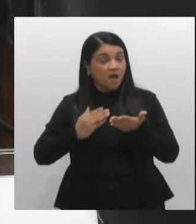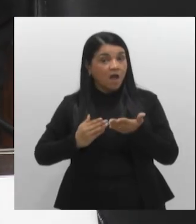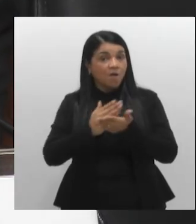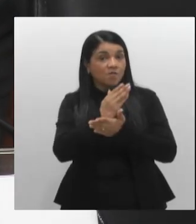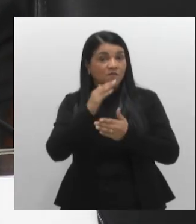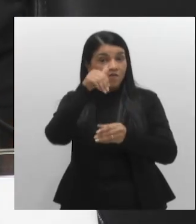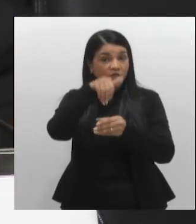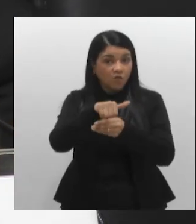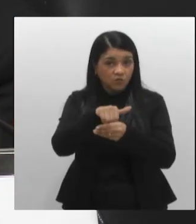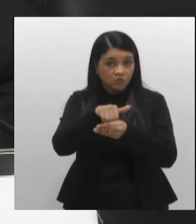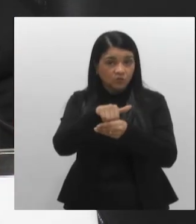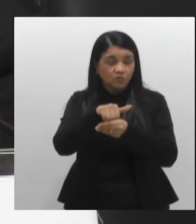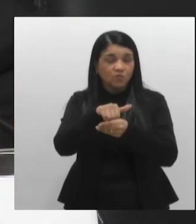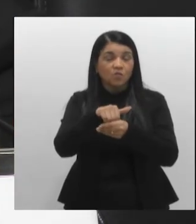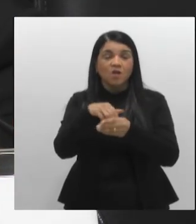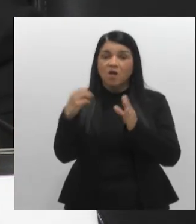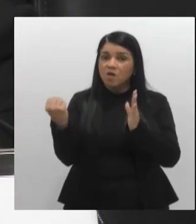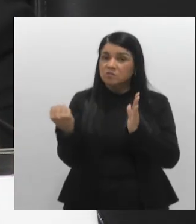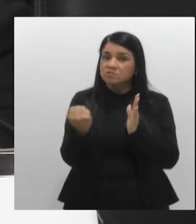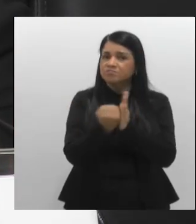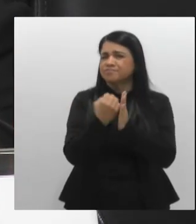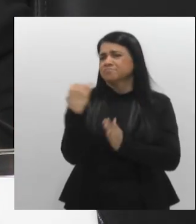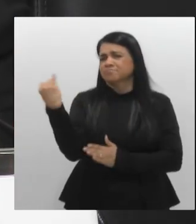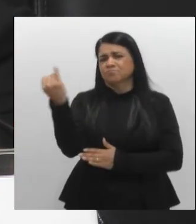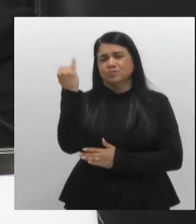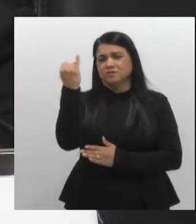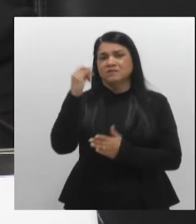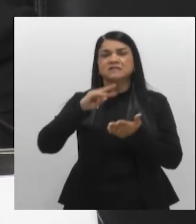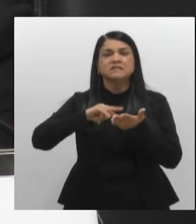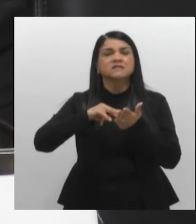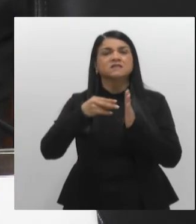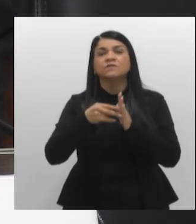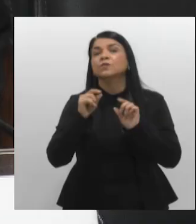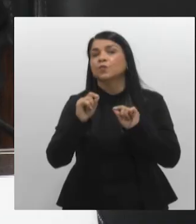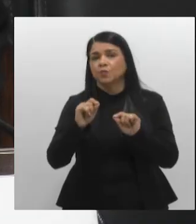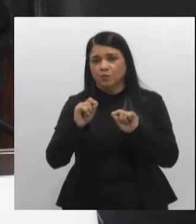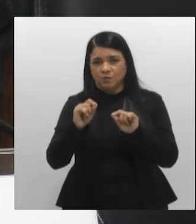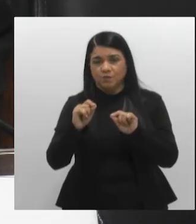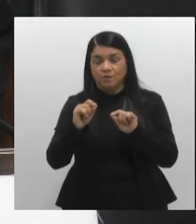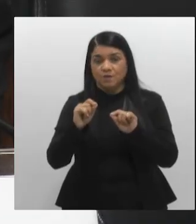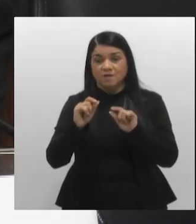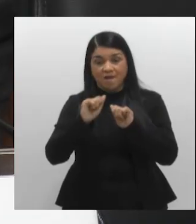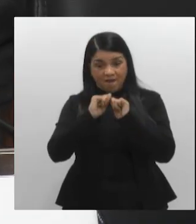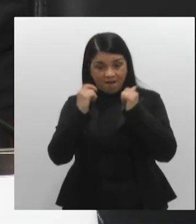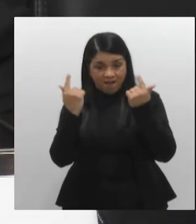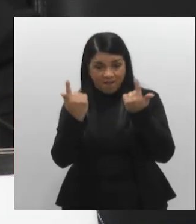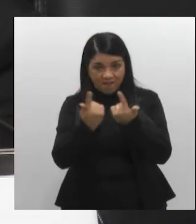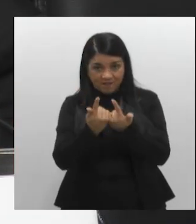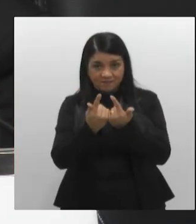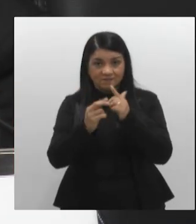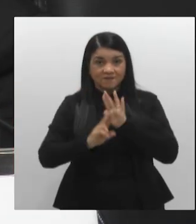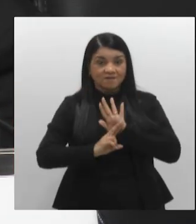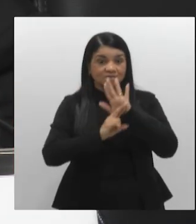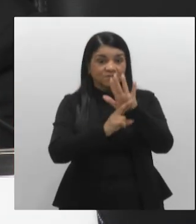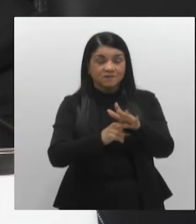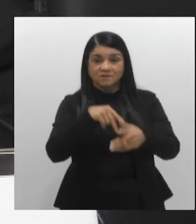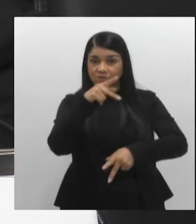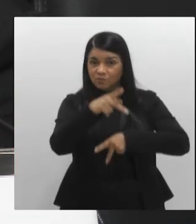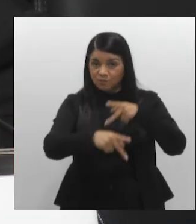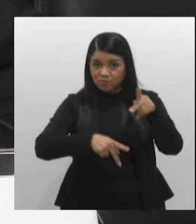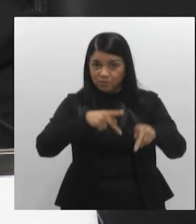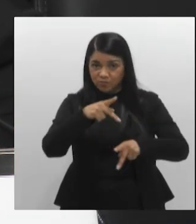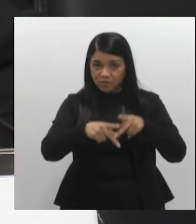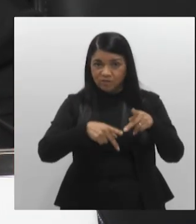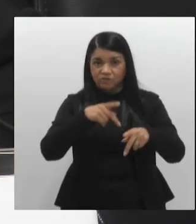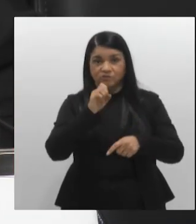simbolismo muito importante, Dona Arani, porque significa que a casa que representa o povo do